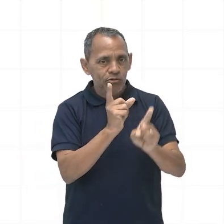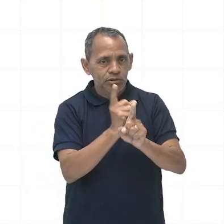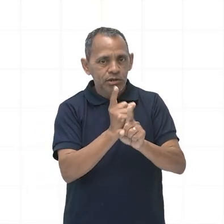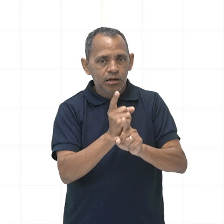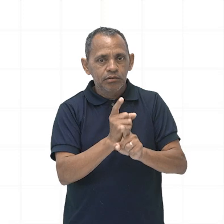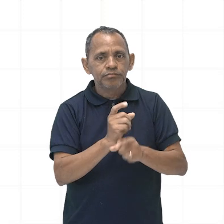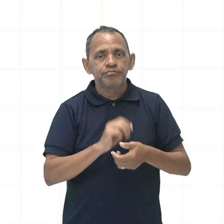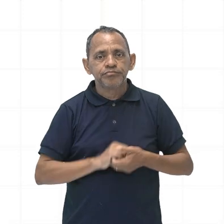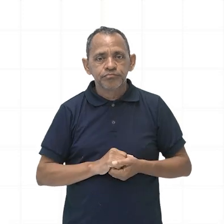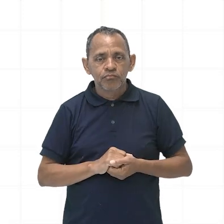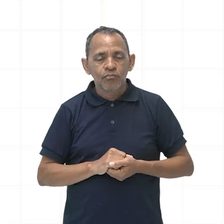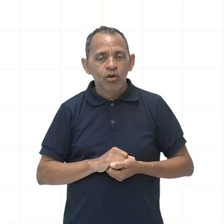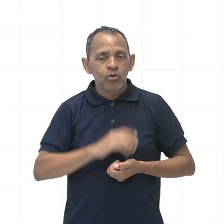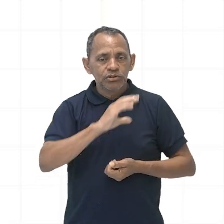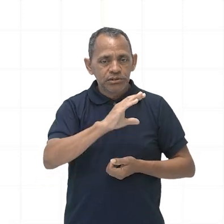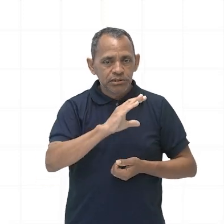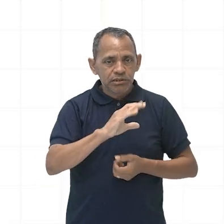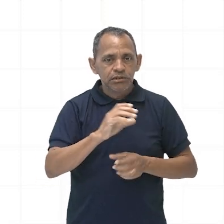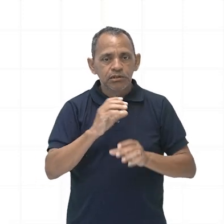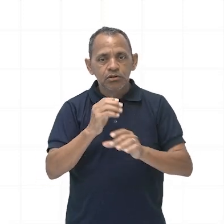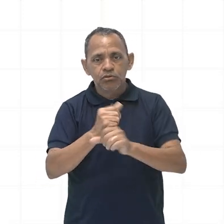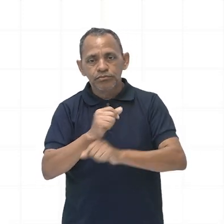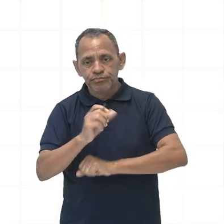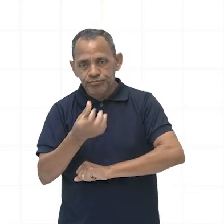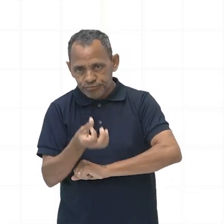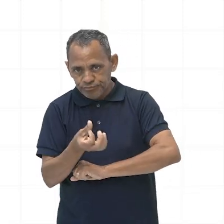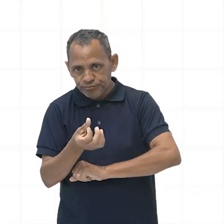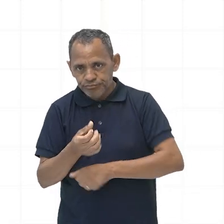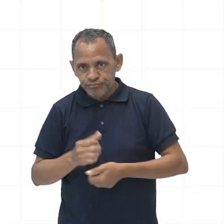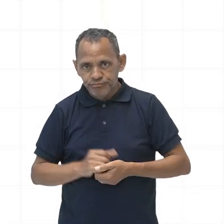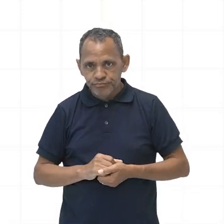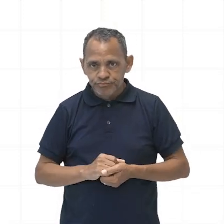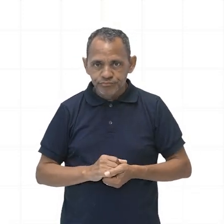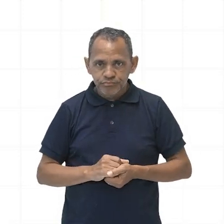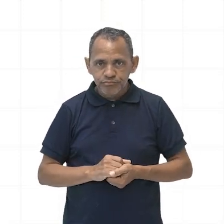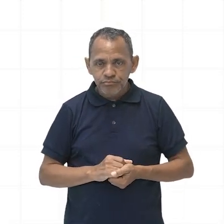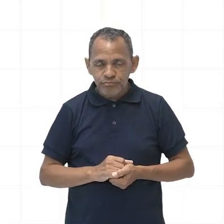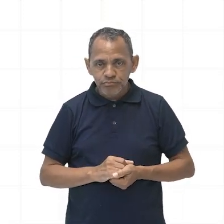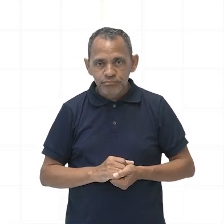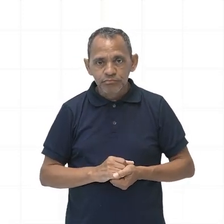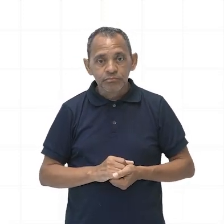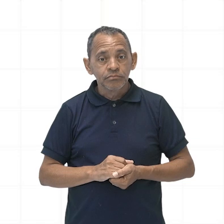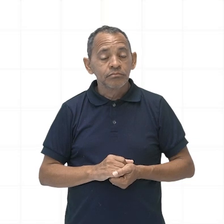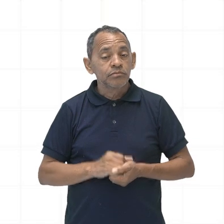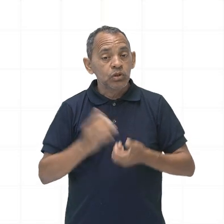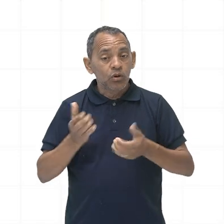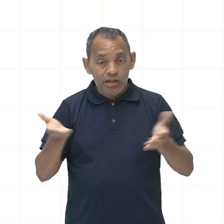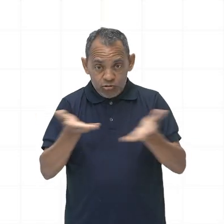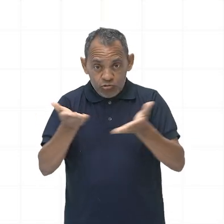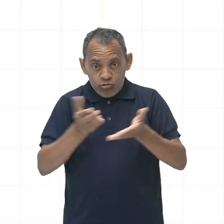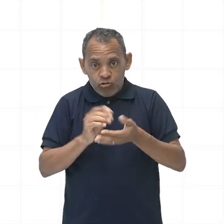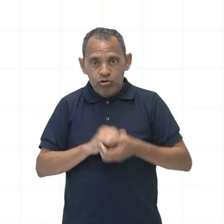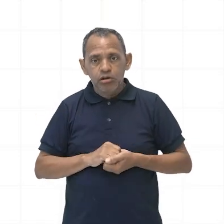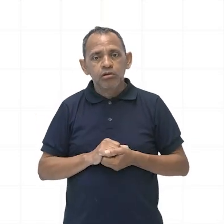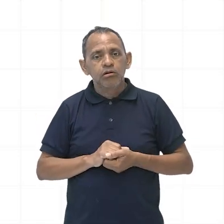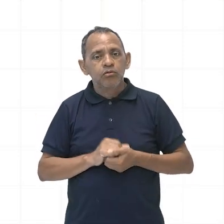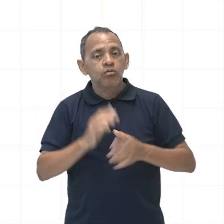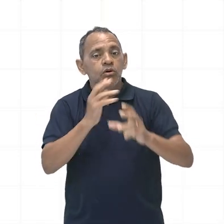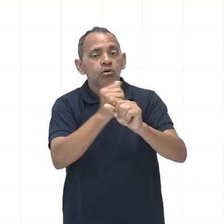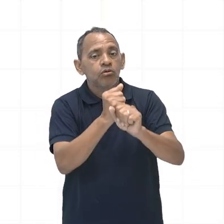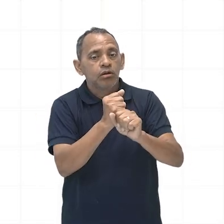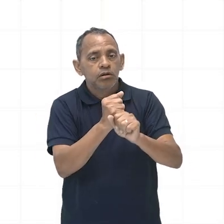me dá, que é igual a 6. Correto? E aí, eu vou fazer essas continhas agora,